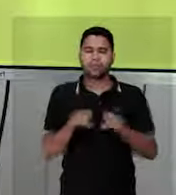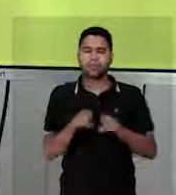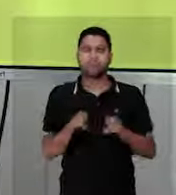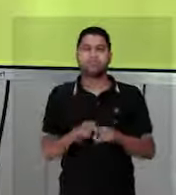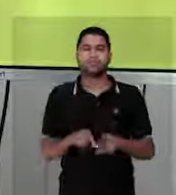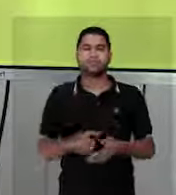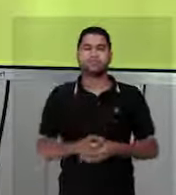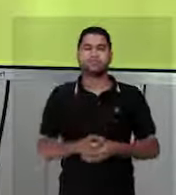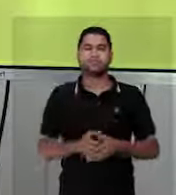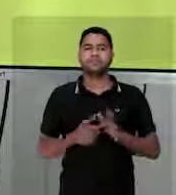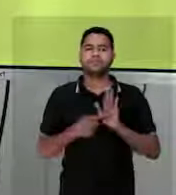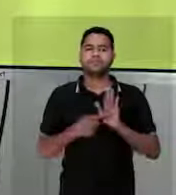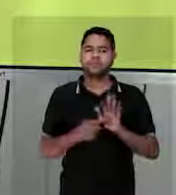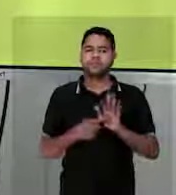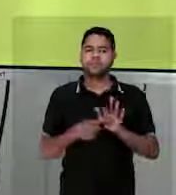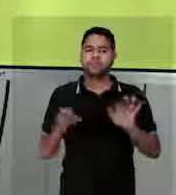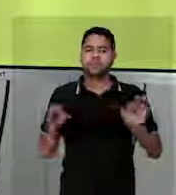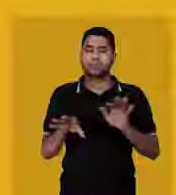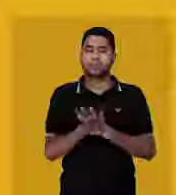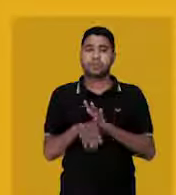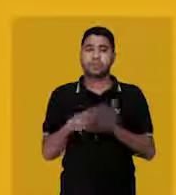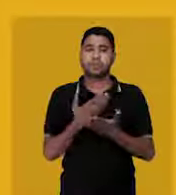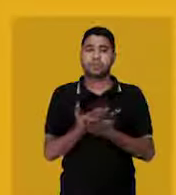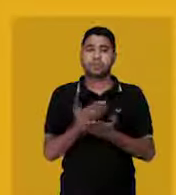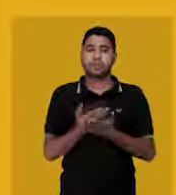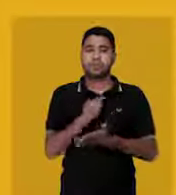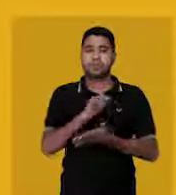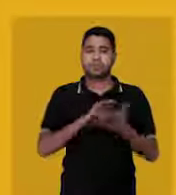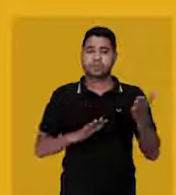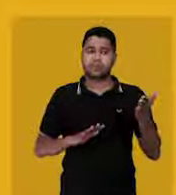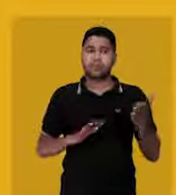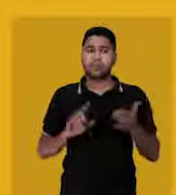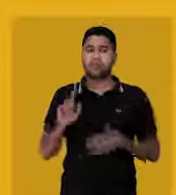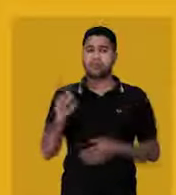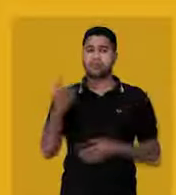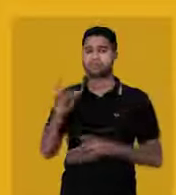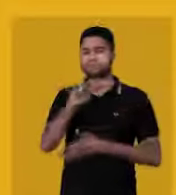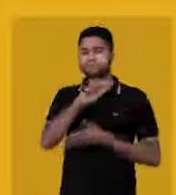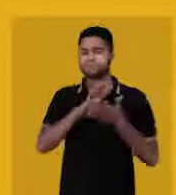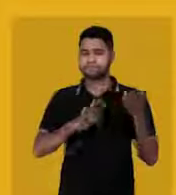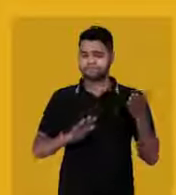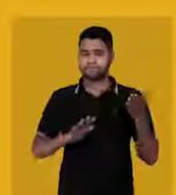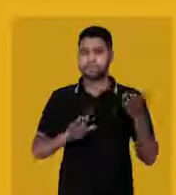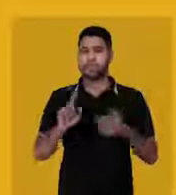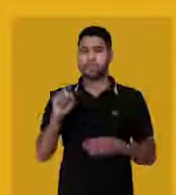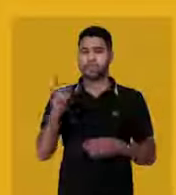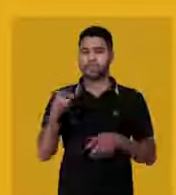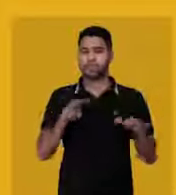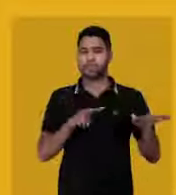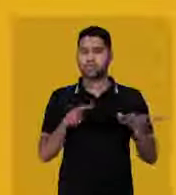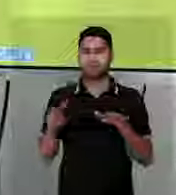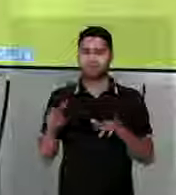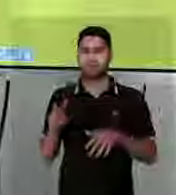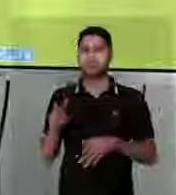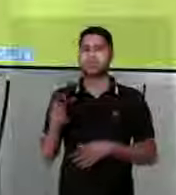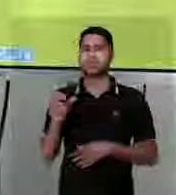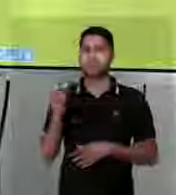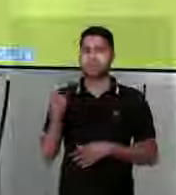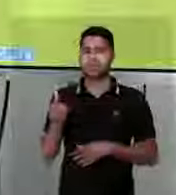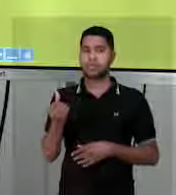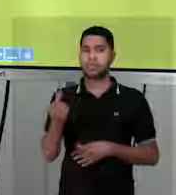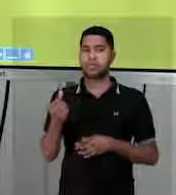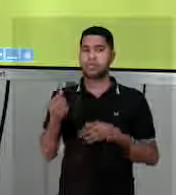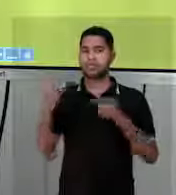Trouxe aqui só para a gente poder fechar a aula de hoje uma atividade. Eu trouxe aqui uma atividade 1 da semana 6, que era